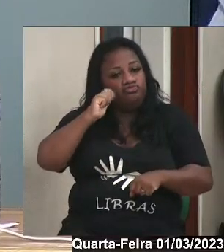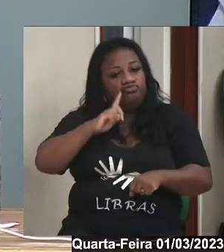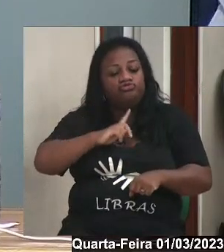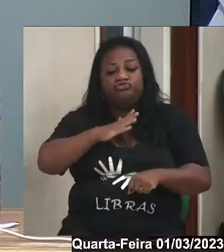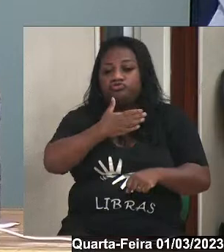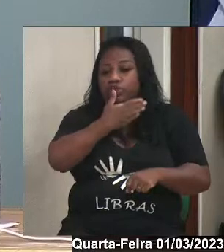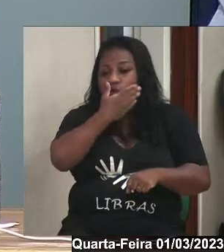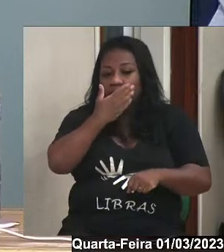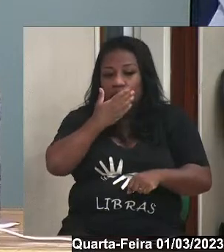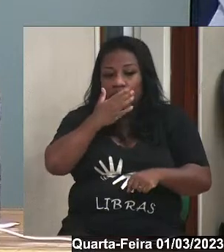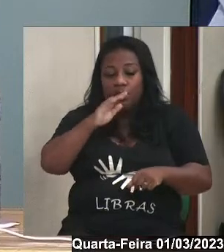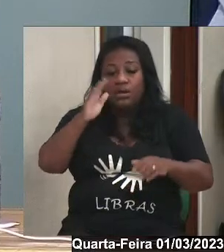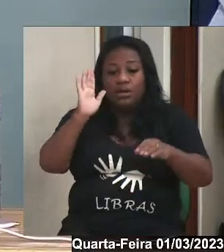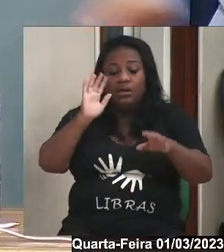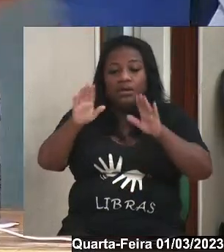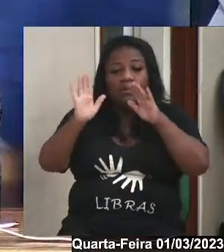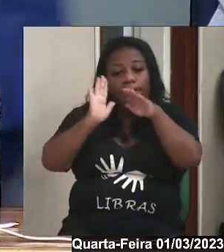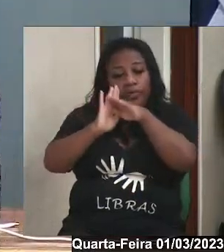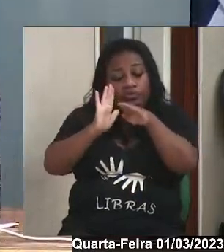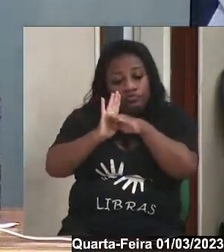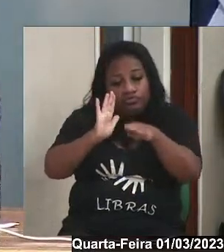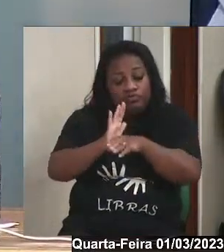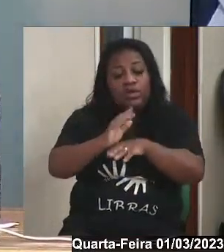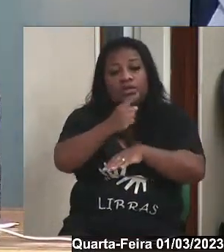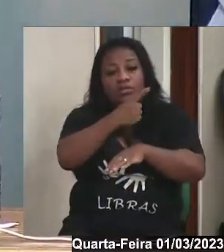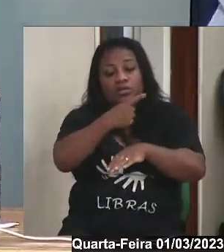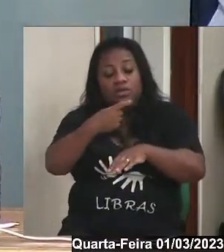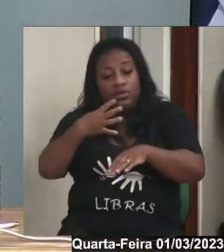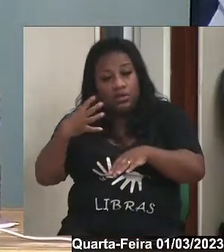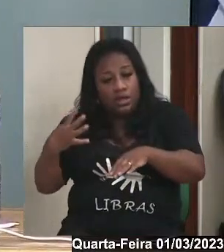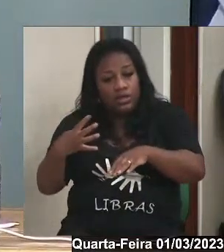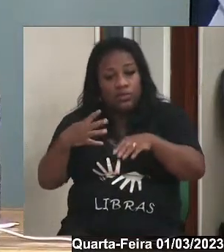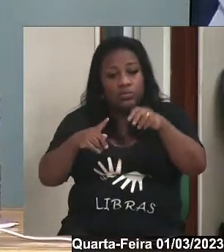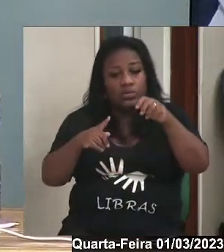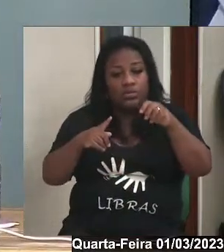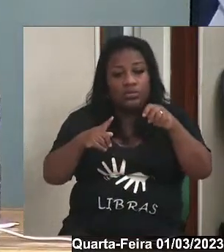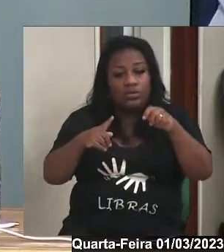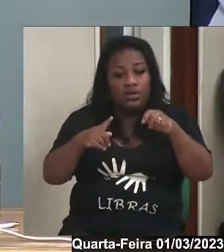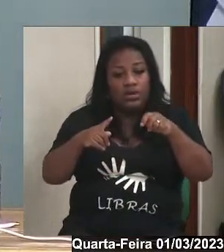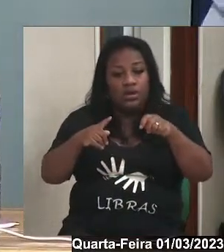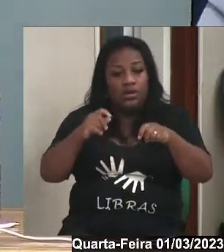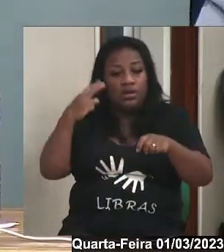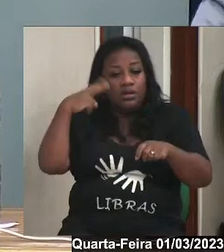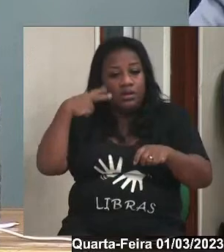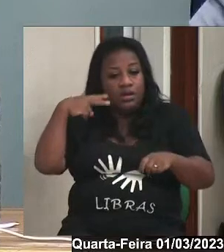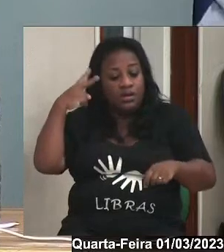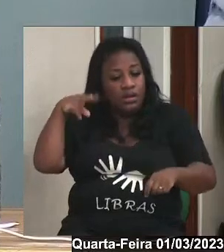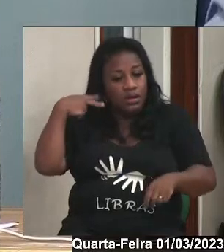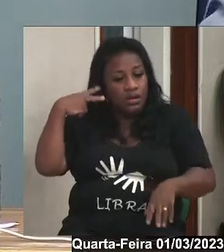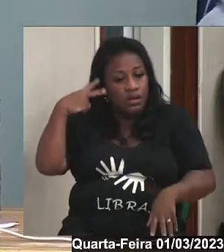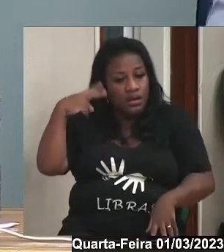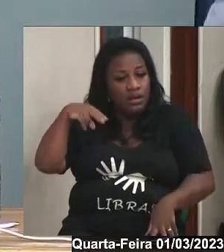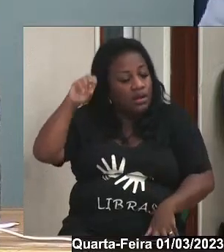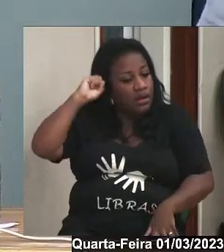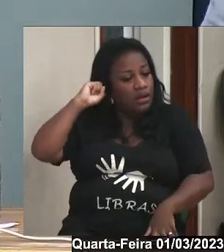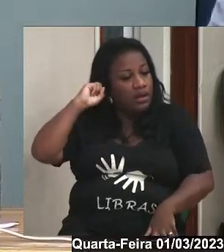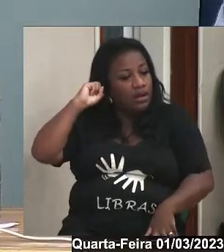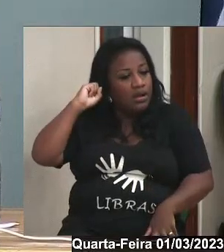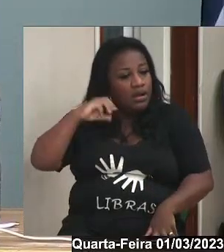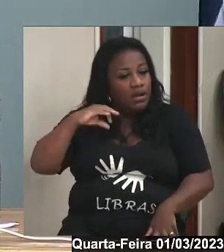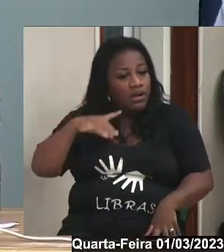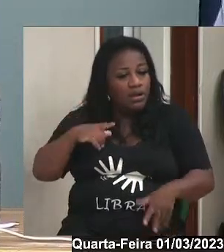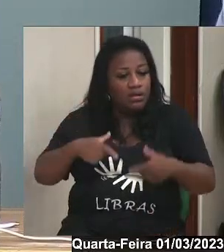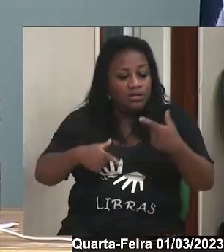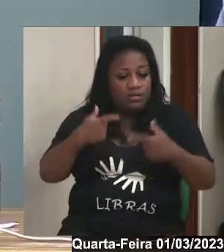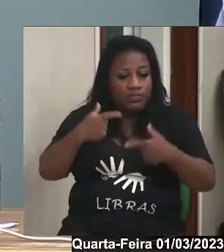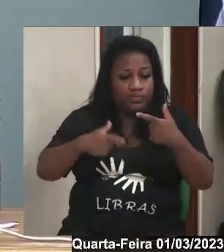Nascimento. Projeto de número 14/23, de autoria do vereador Flávio Pereira Lima, Alexandre Campos Silva, que dispõe